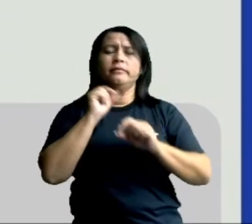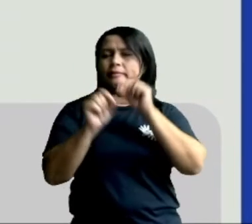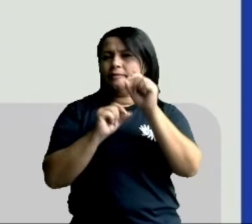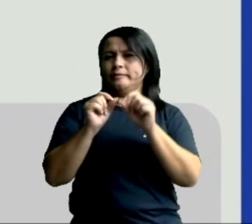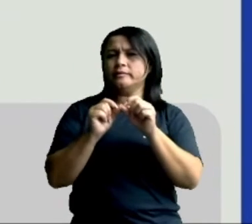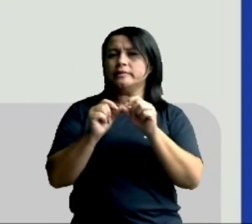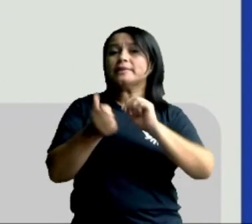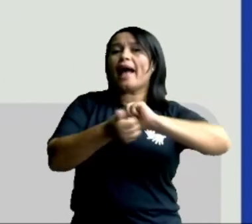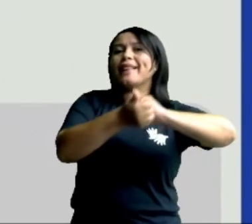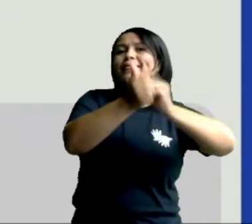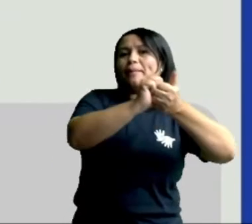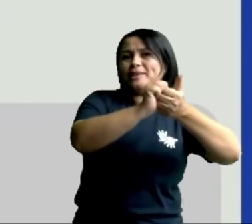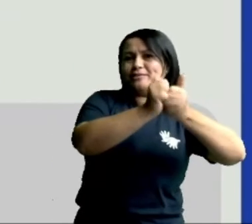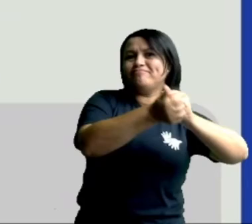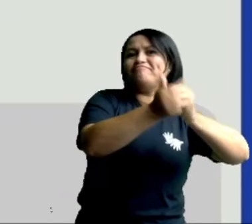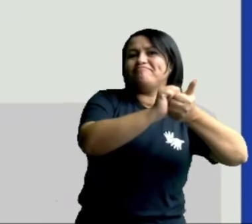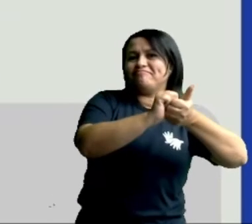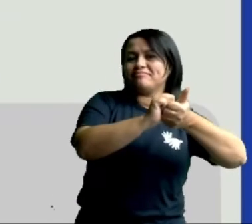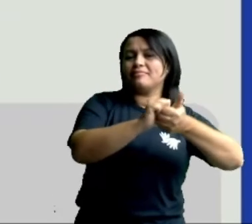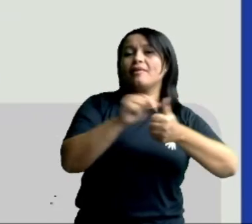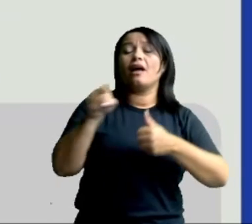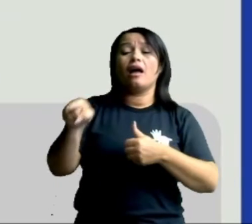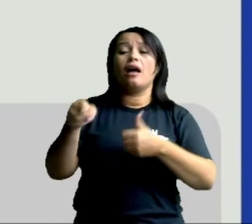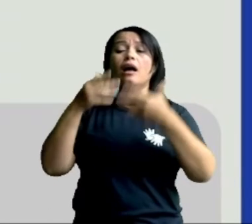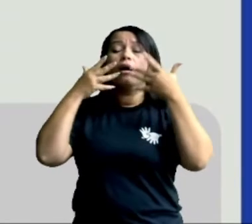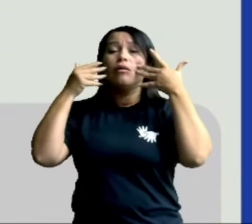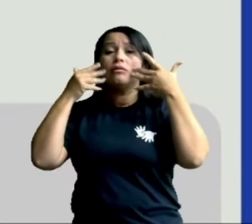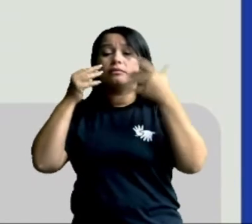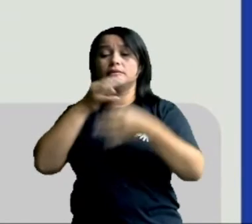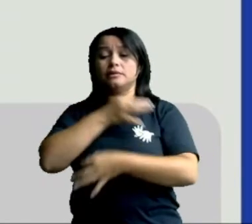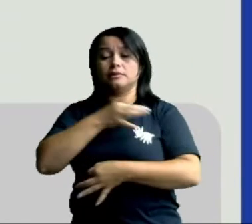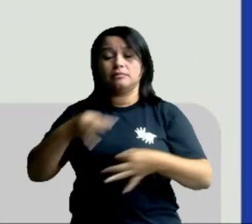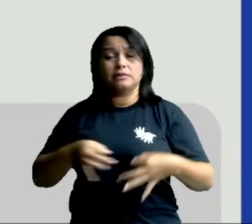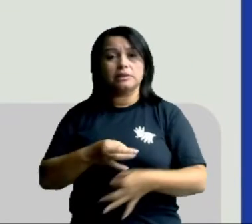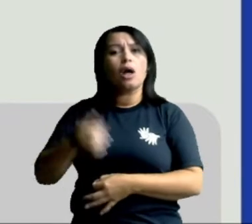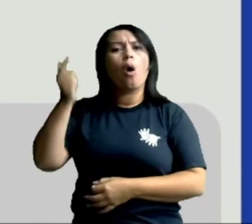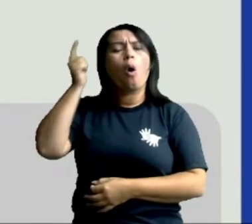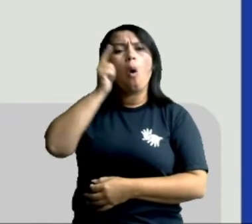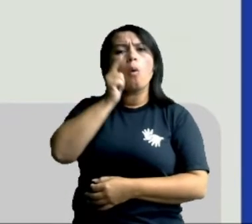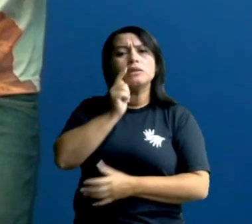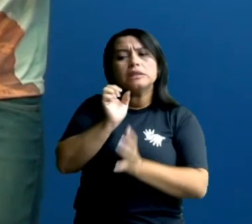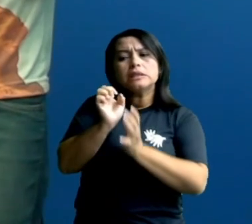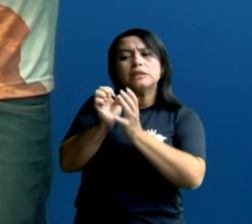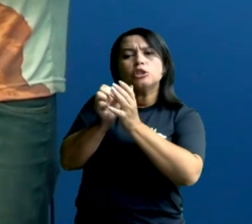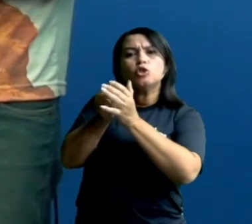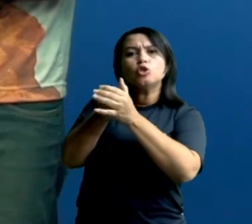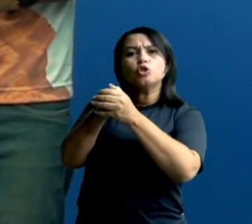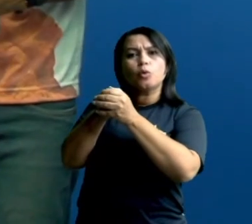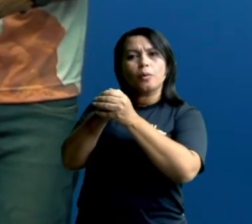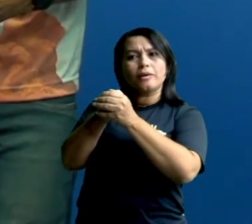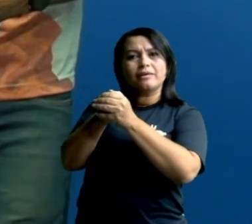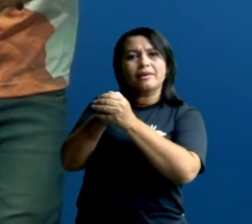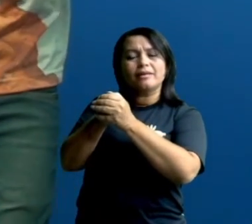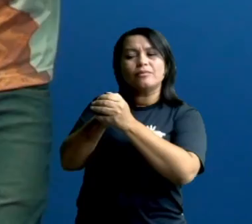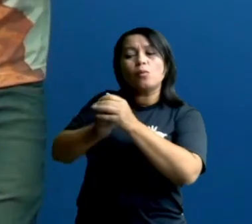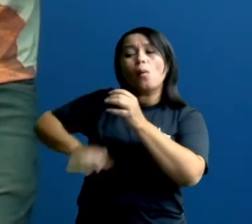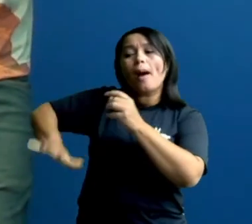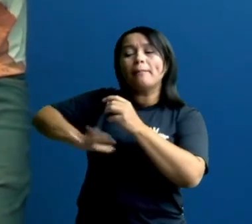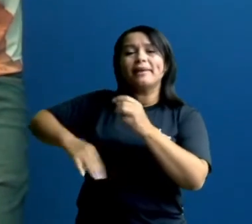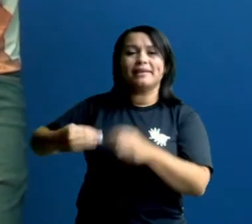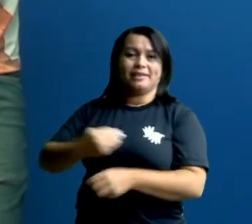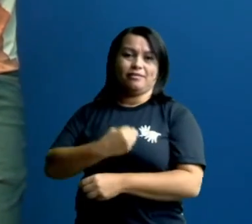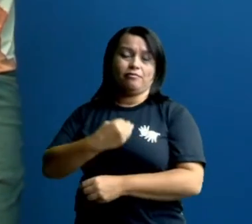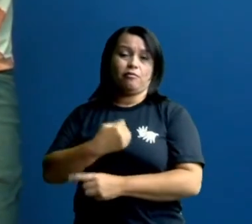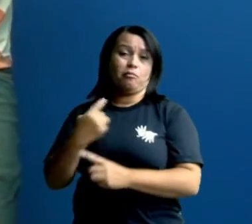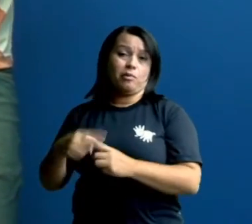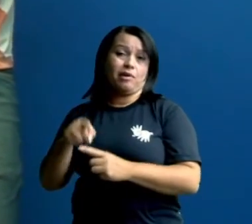aí adaptações. A onça pintada, ela consegue se camuflar no ambiente em que ela vive, para que ela